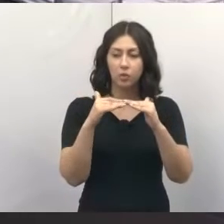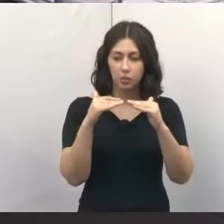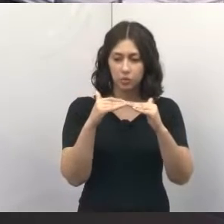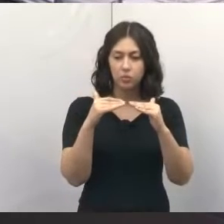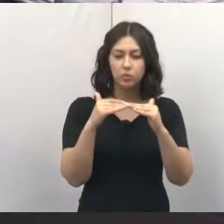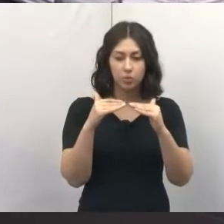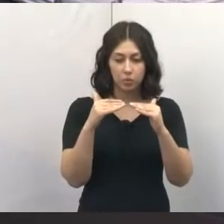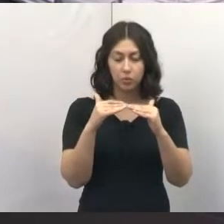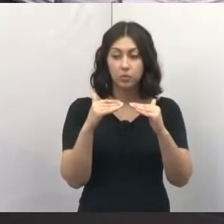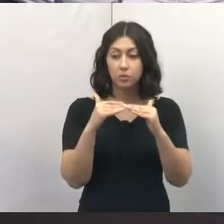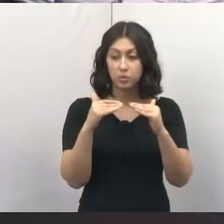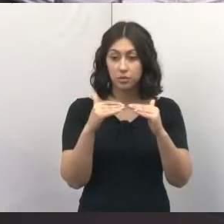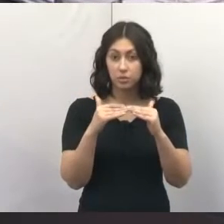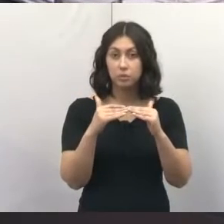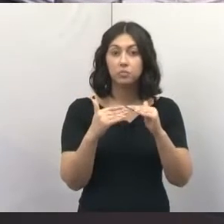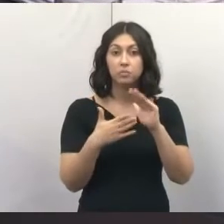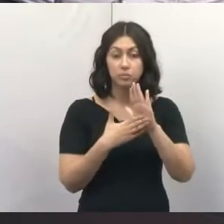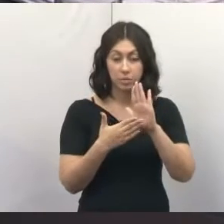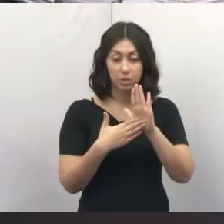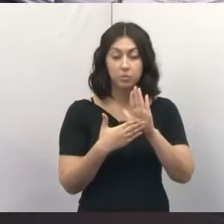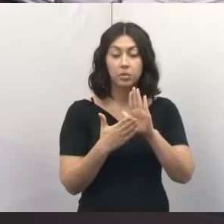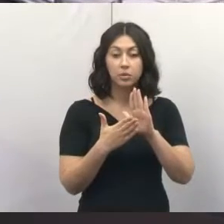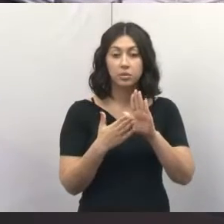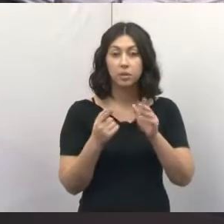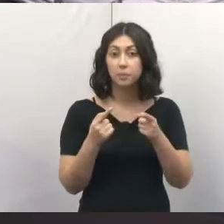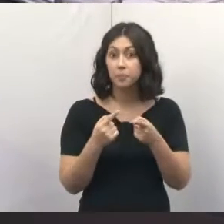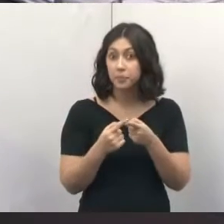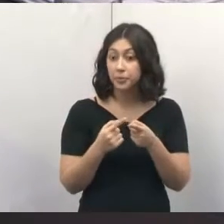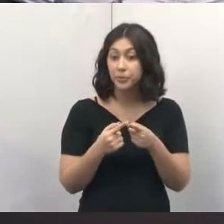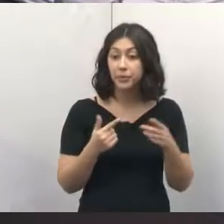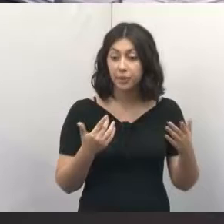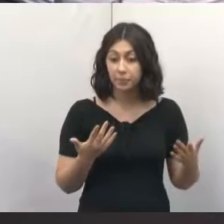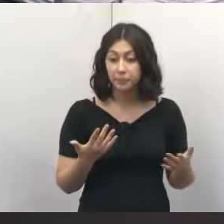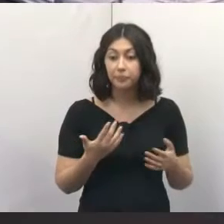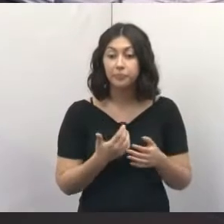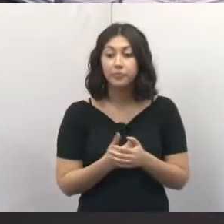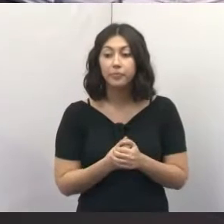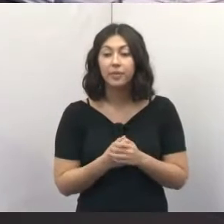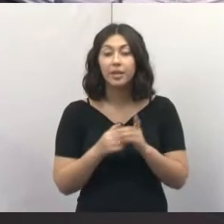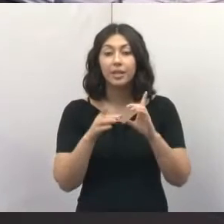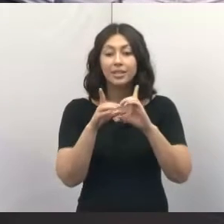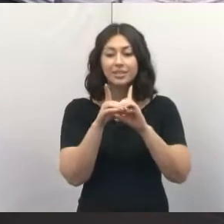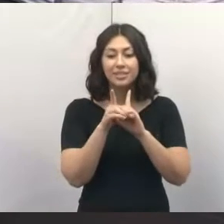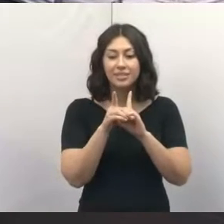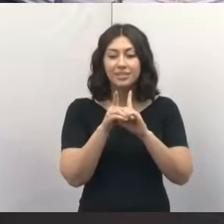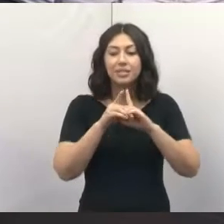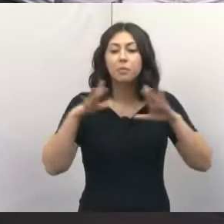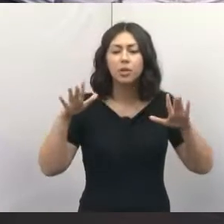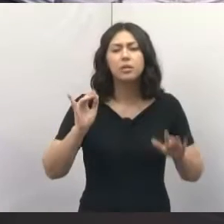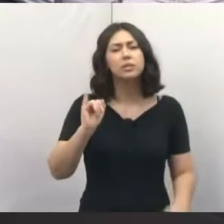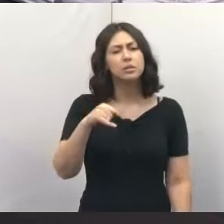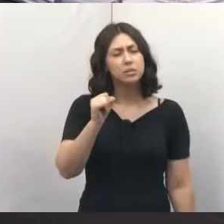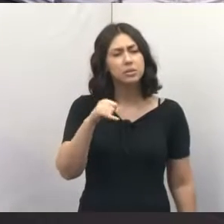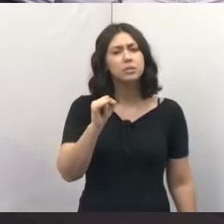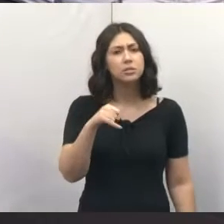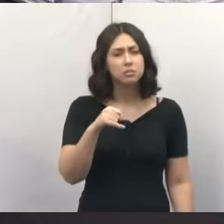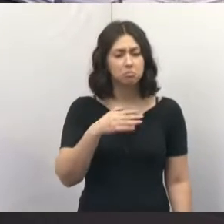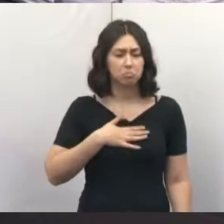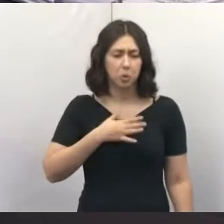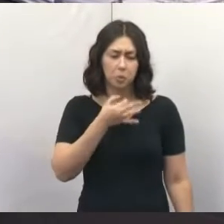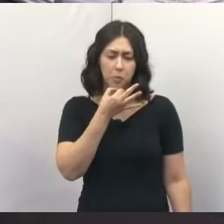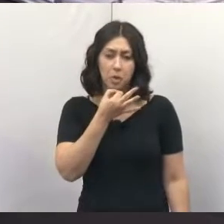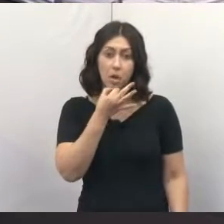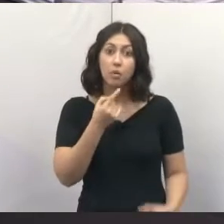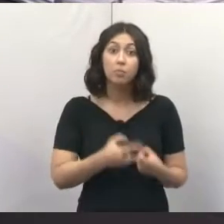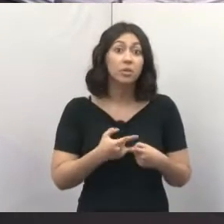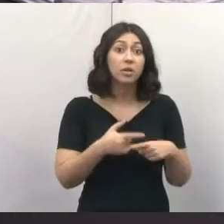está sendo proposto, no sentido de que há democracia, sim, na minha opinião, tanto que